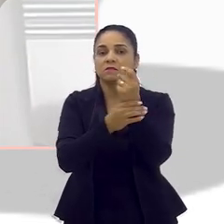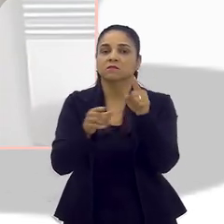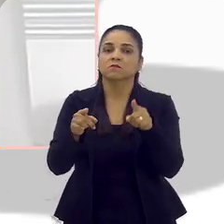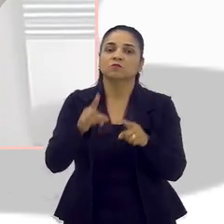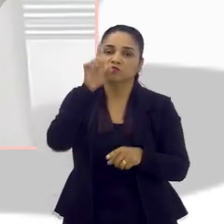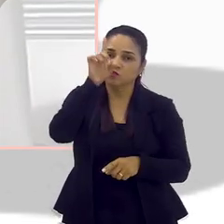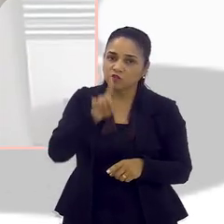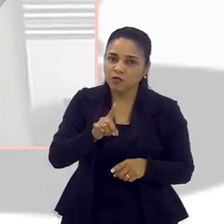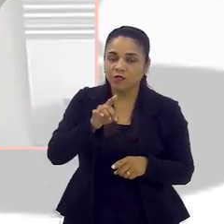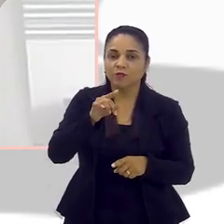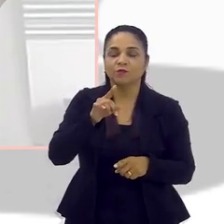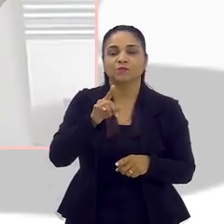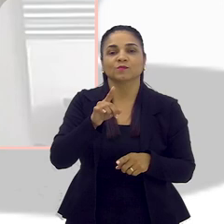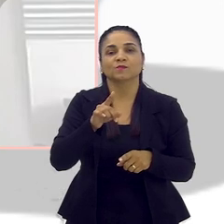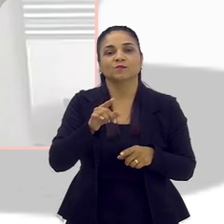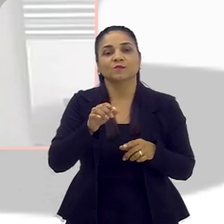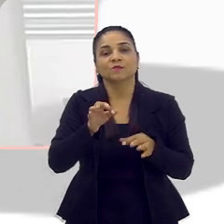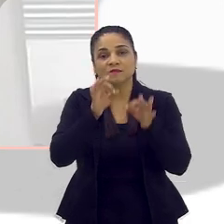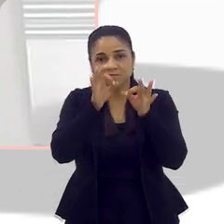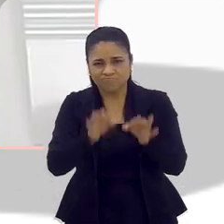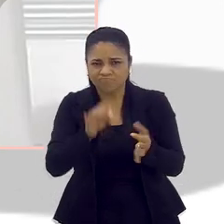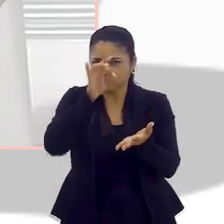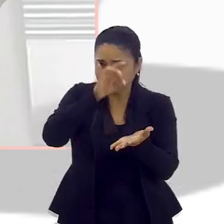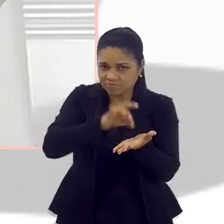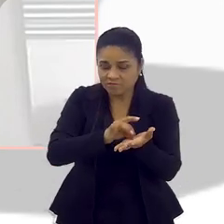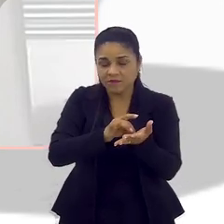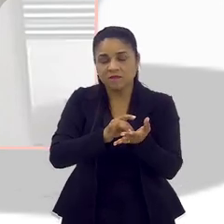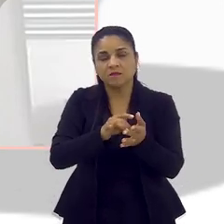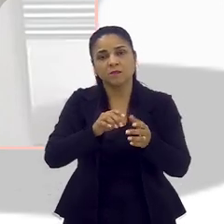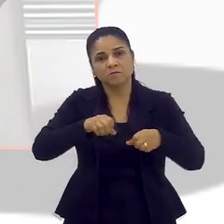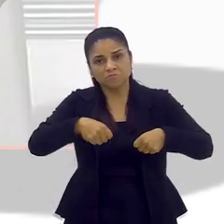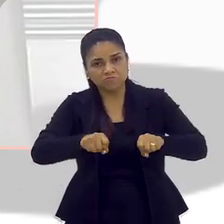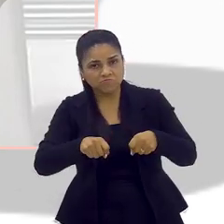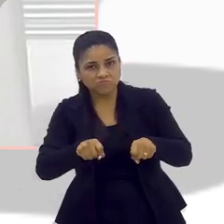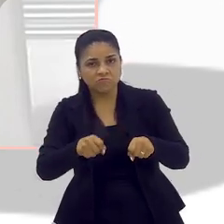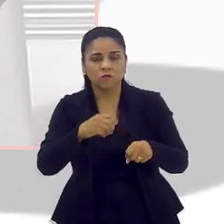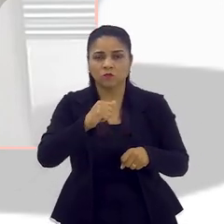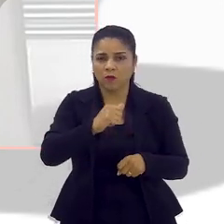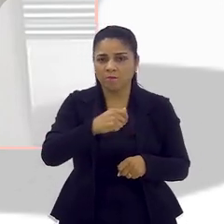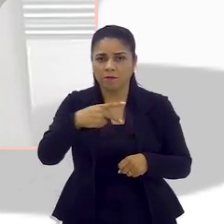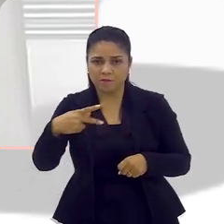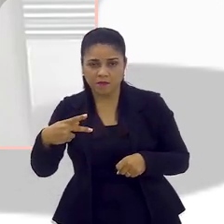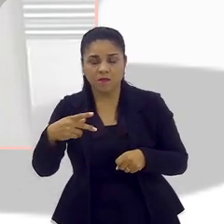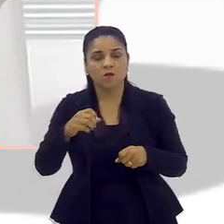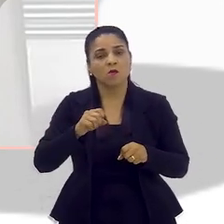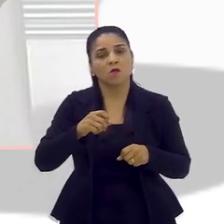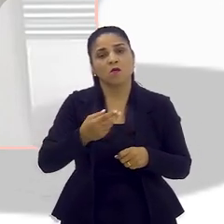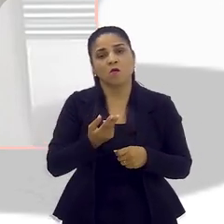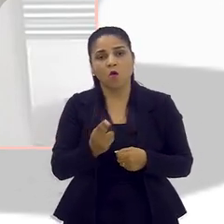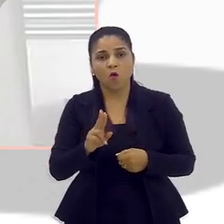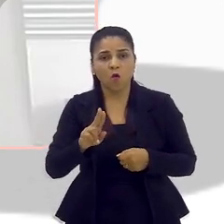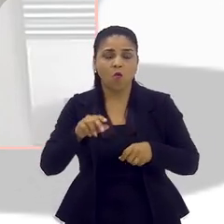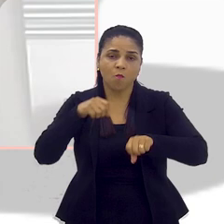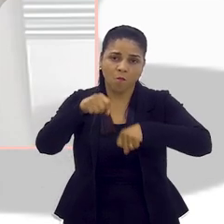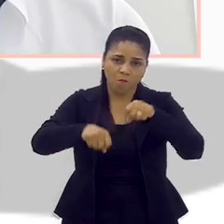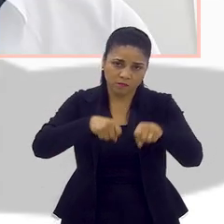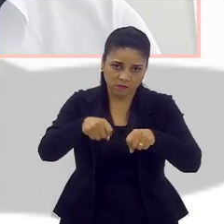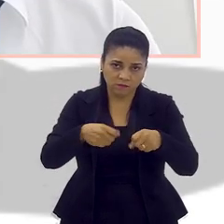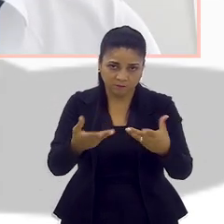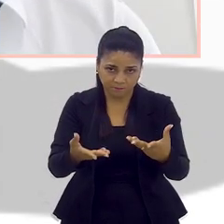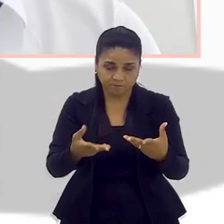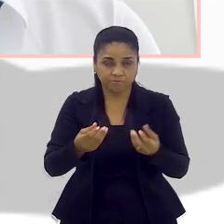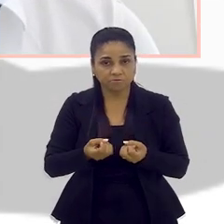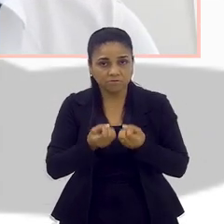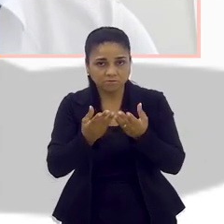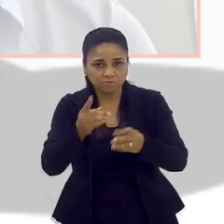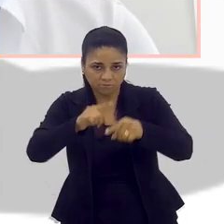integridade do entregador. E foi aí que a gente conseguiu equacionar o projeto, né? E tem lá os nossos artigos. Pois